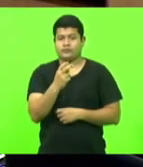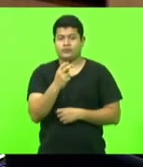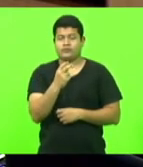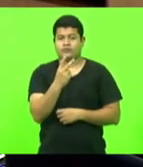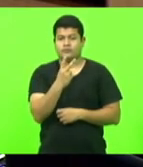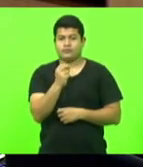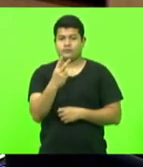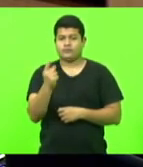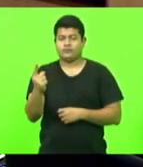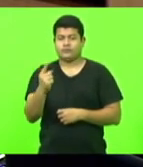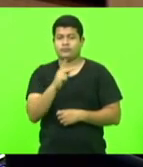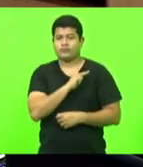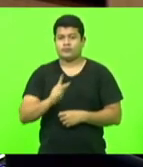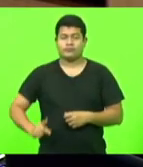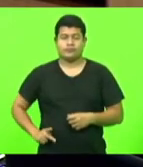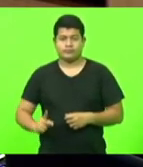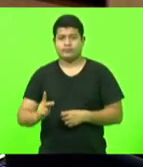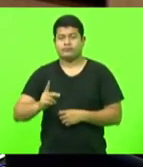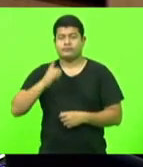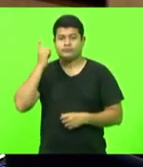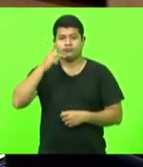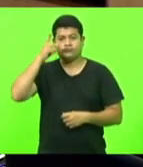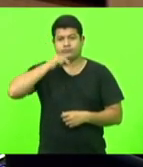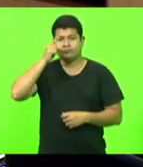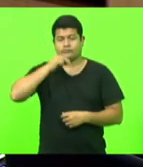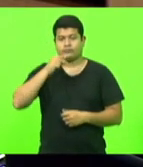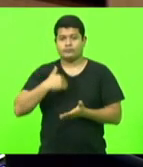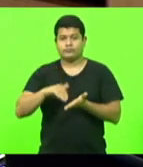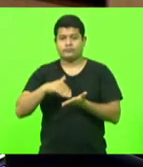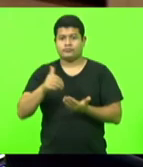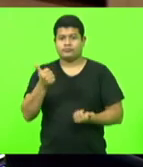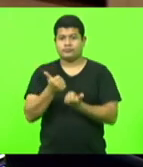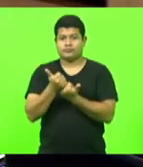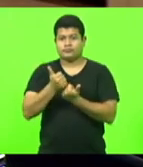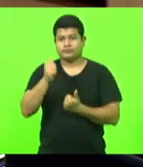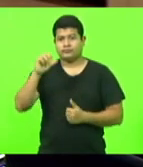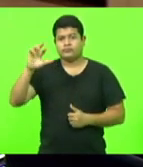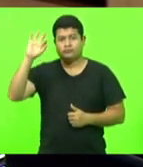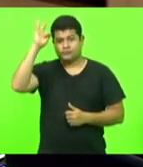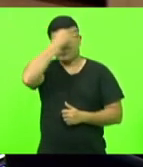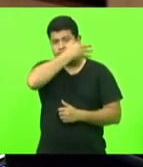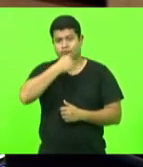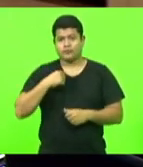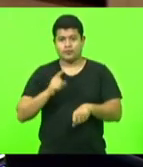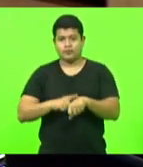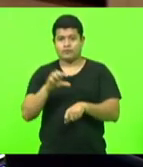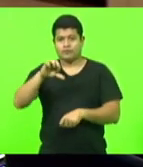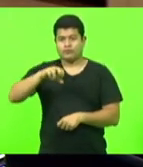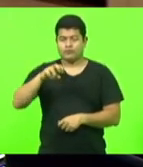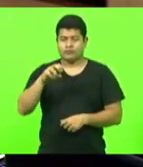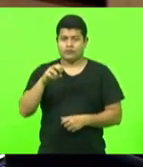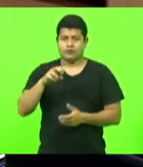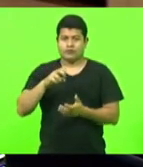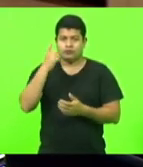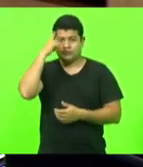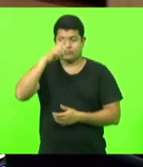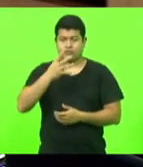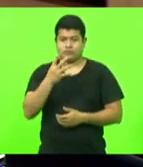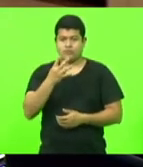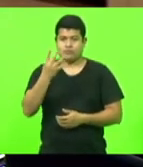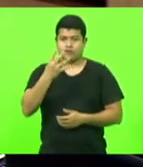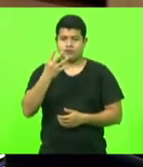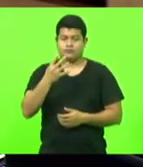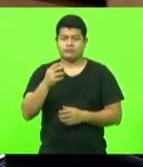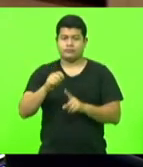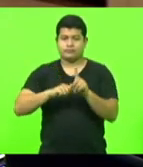Kennedy Nunes, secretarias, deputado Fabiano da Luz, a DOC. Às 9 horas do dia 4 do mês de novembro do ano 2021, nesta cidade de